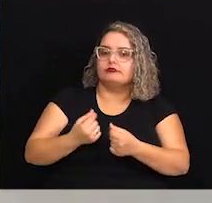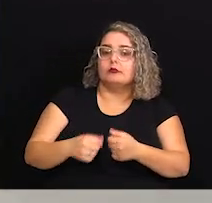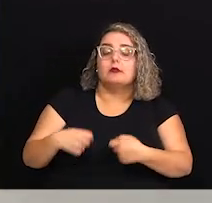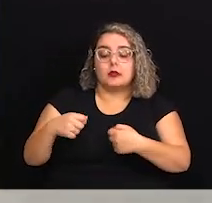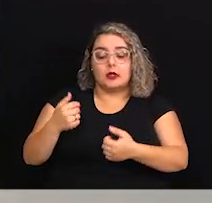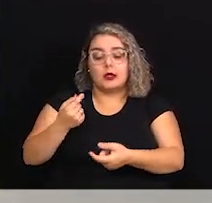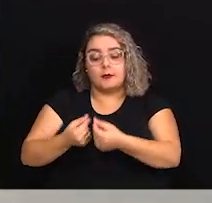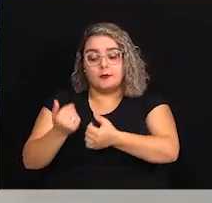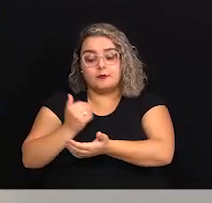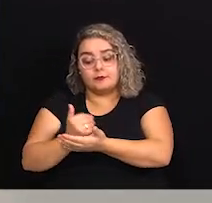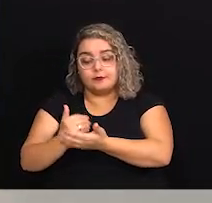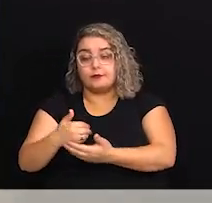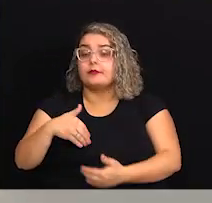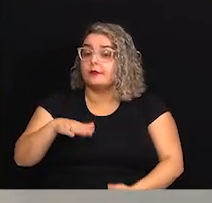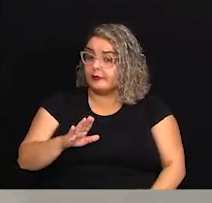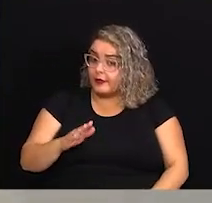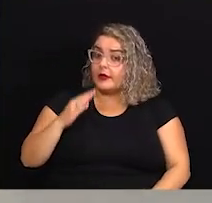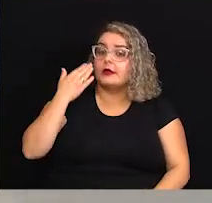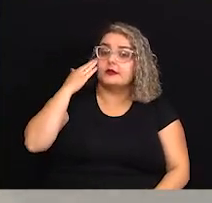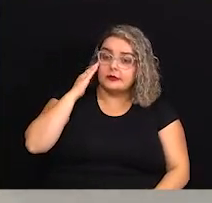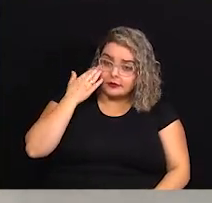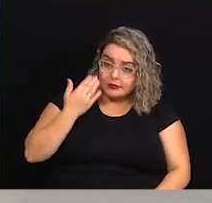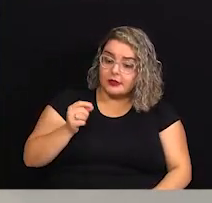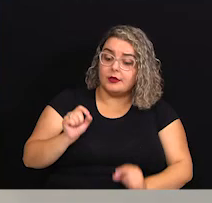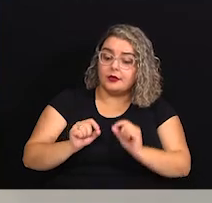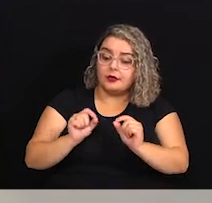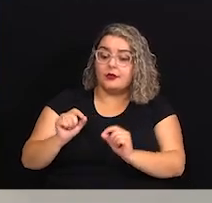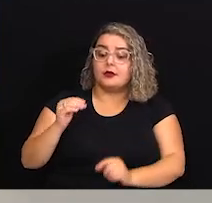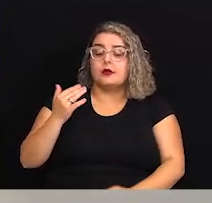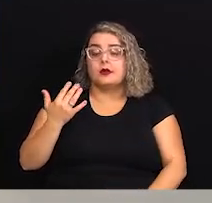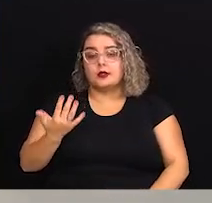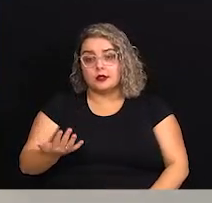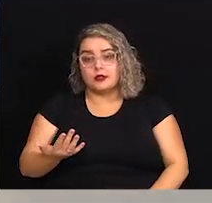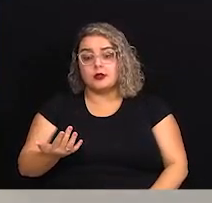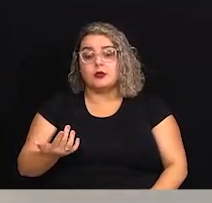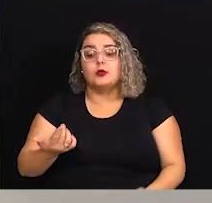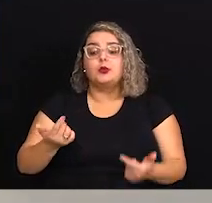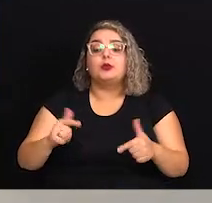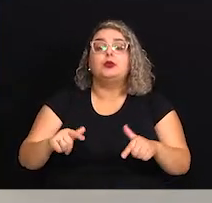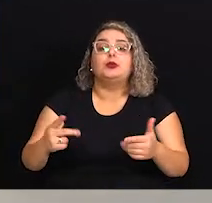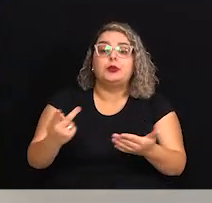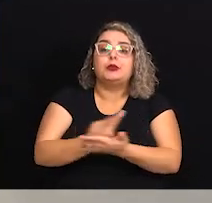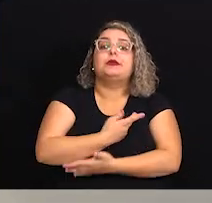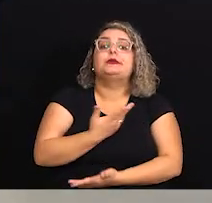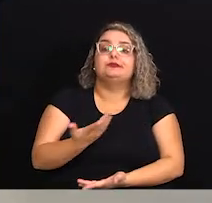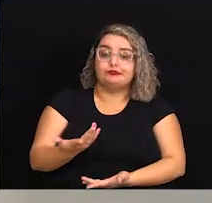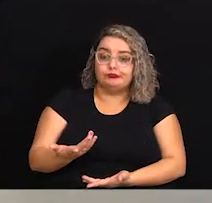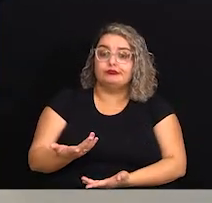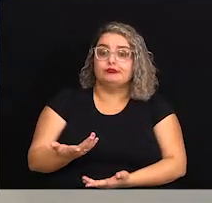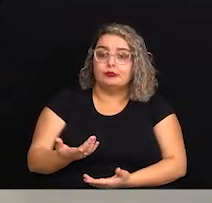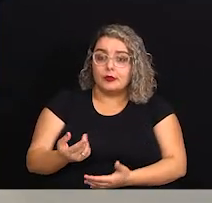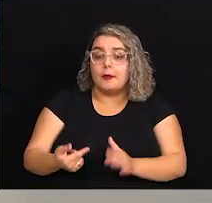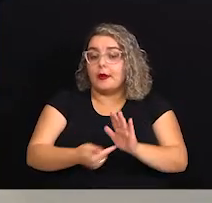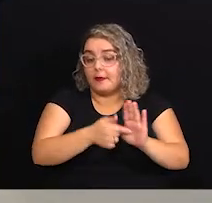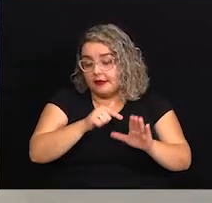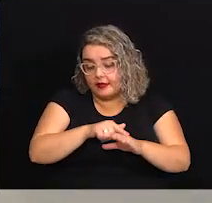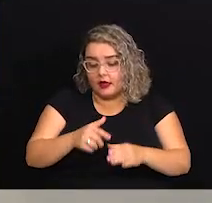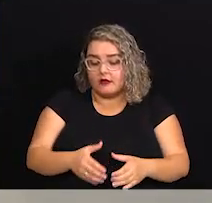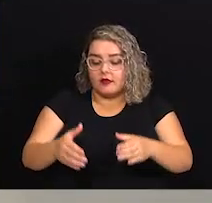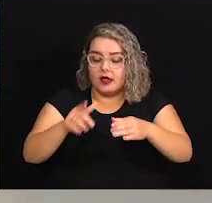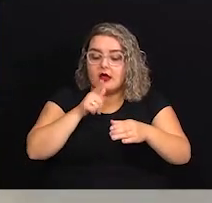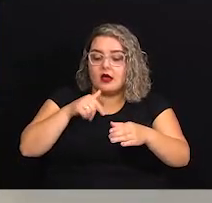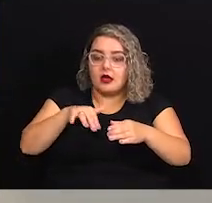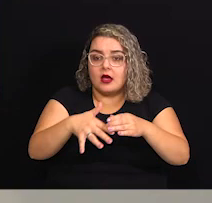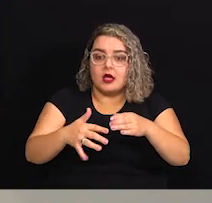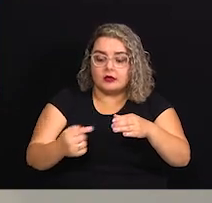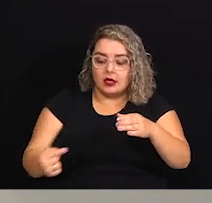do empréstimo, mais ainda que ela precisa entender, né? O que está acontecendo? Aonde que está o furo da caixa d'água? Que eu sempre gosto muito de falar sobre